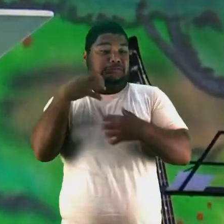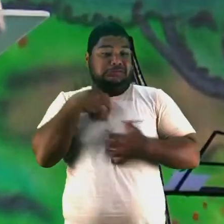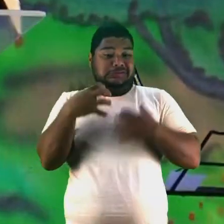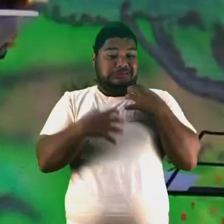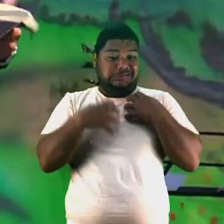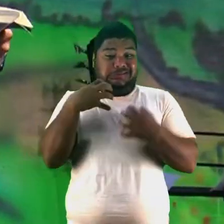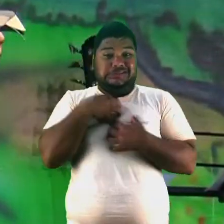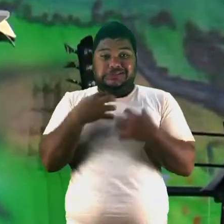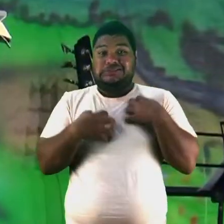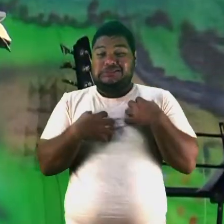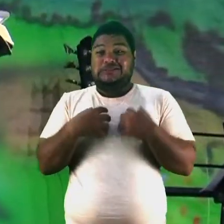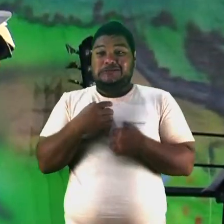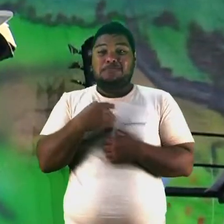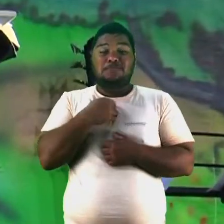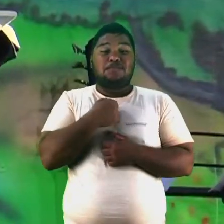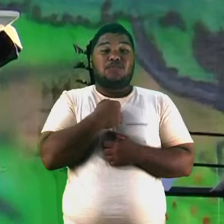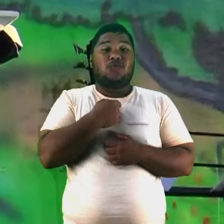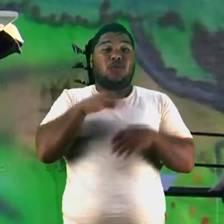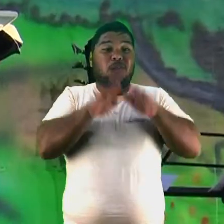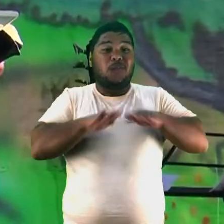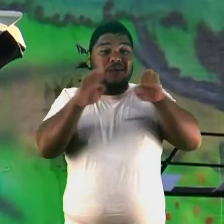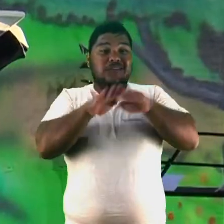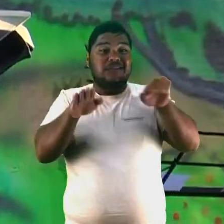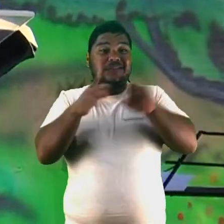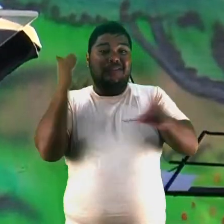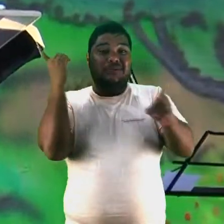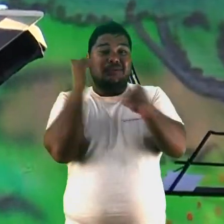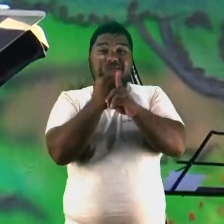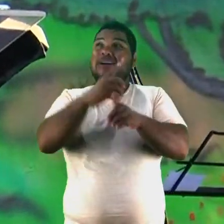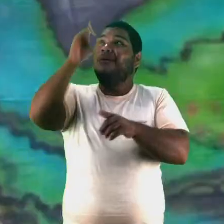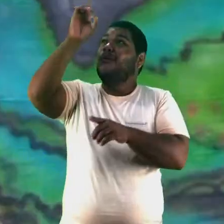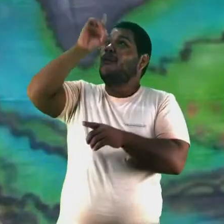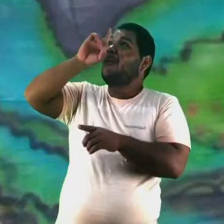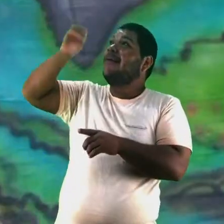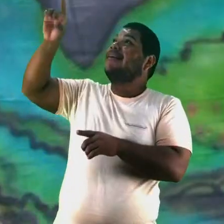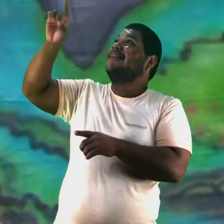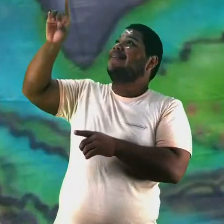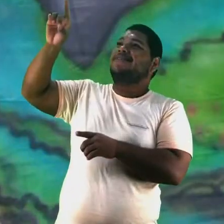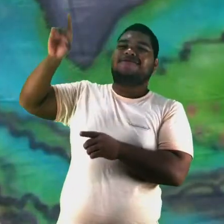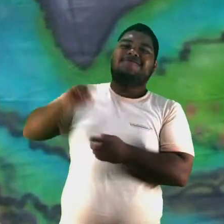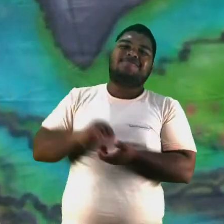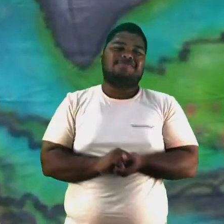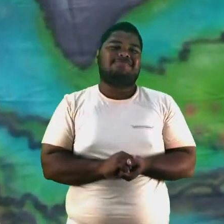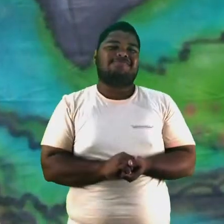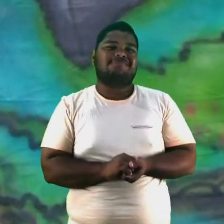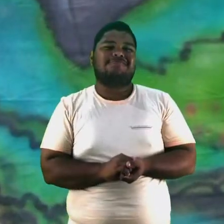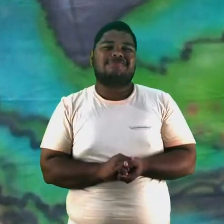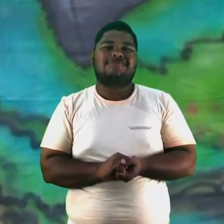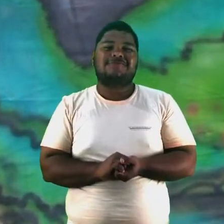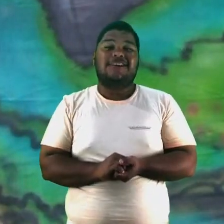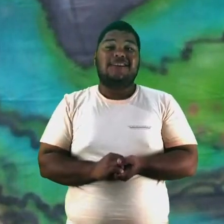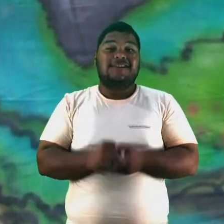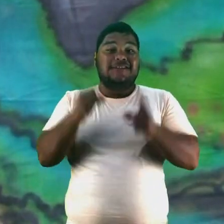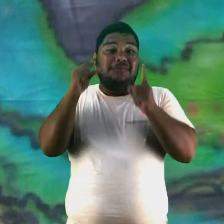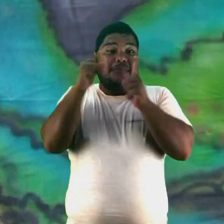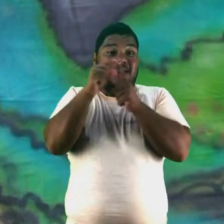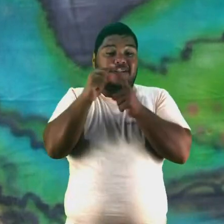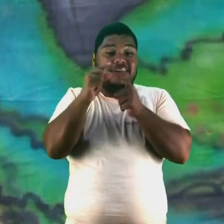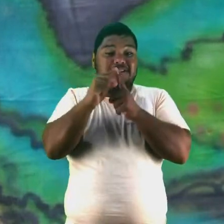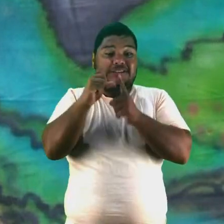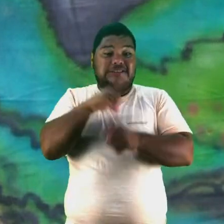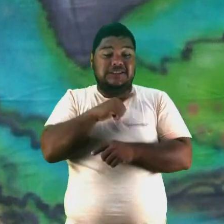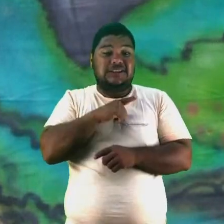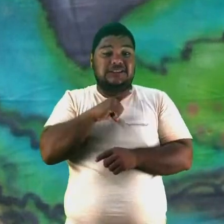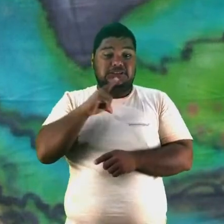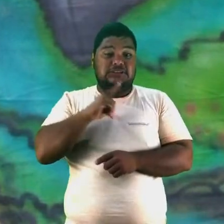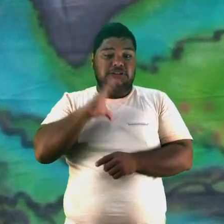Ansiosamente, o momento que nós vamos nos encontrar com Ele. É nessa palavra que há salvação.